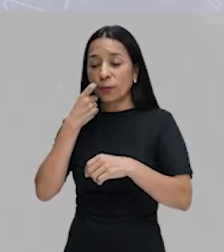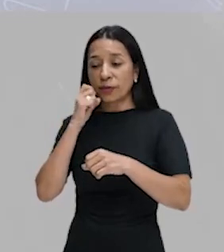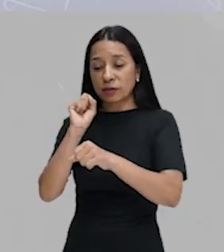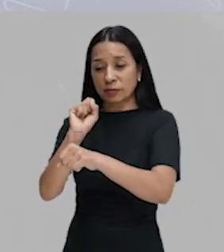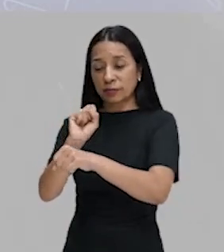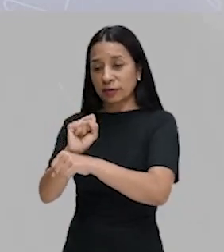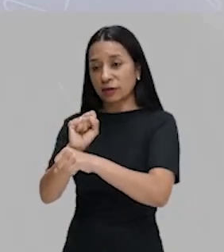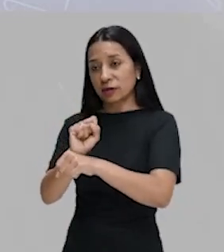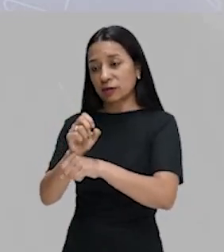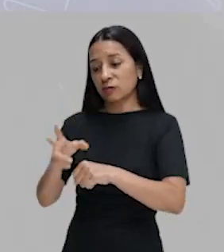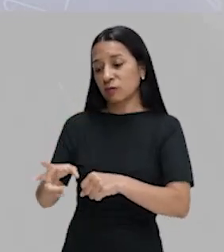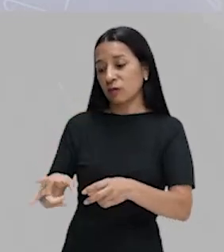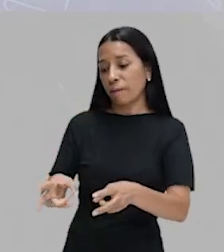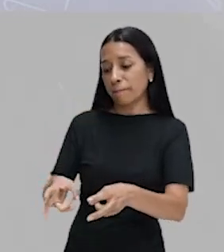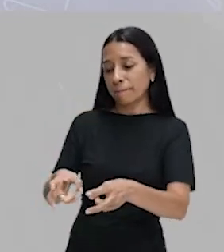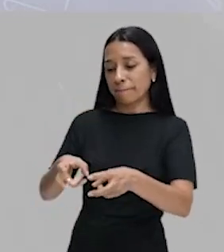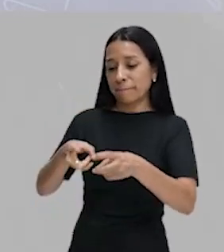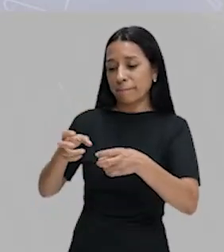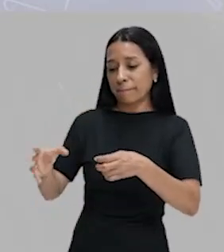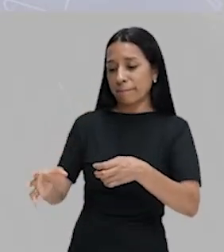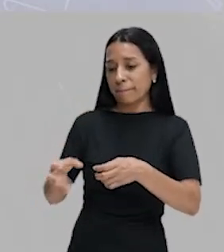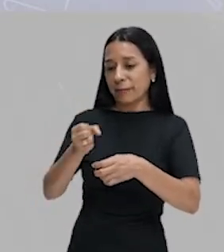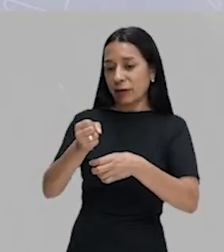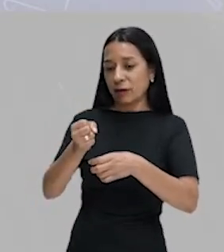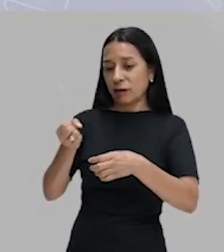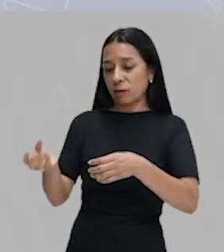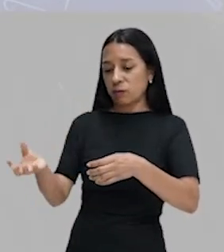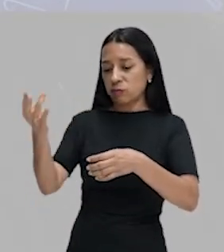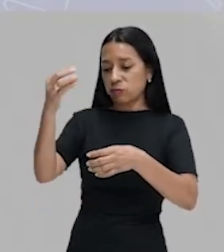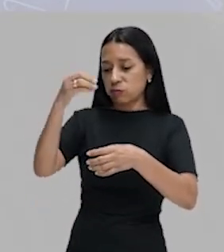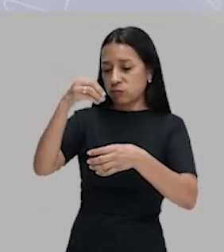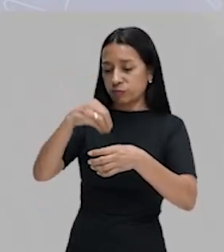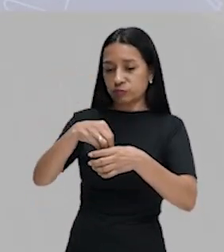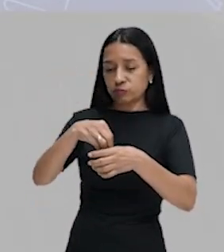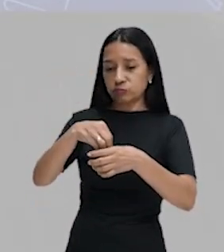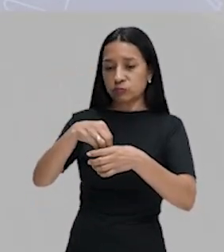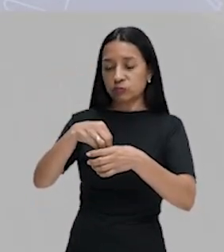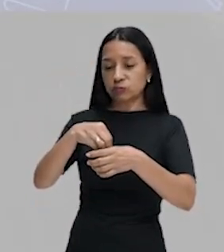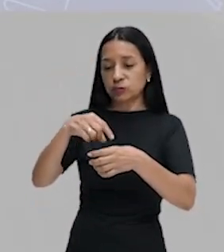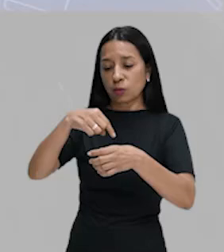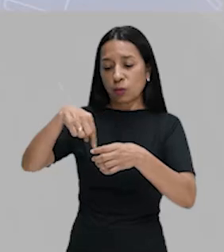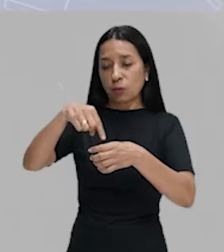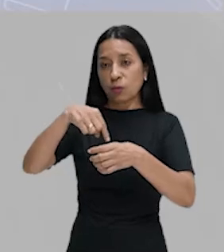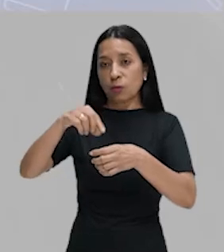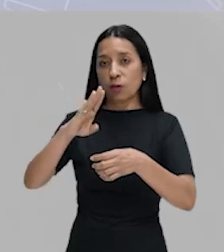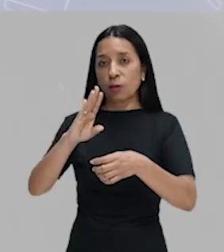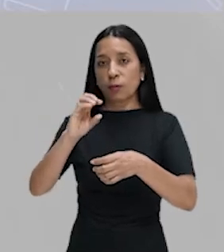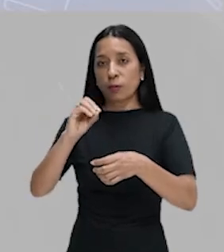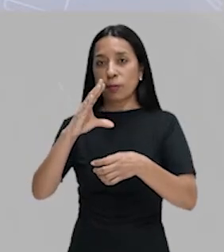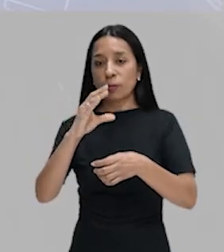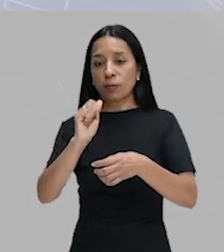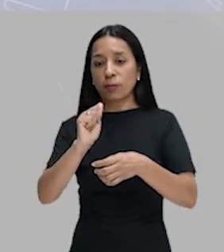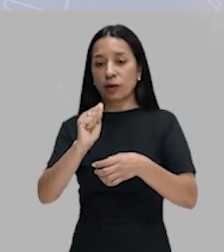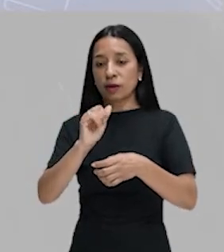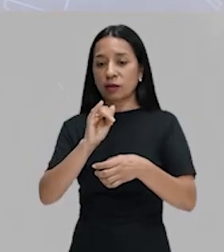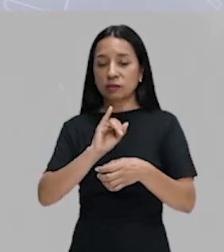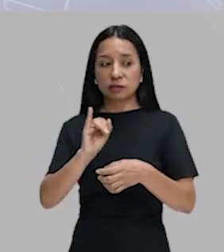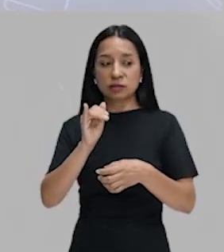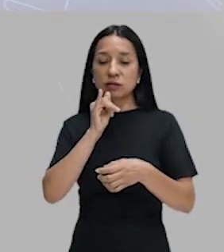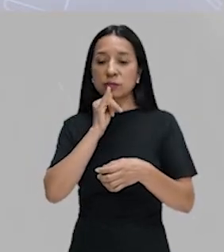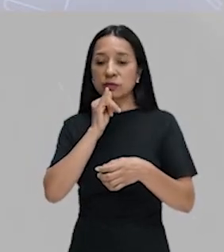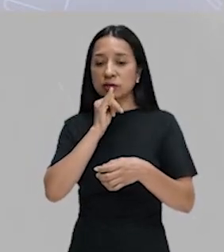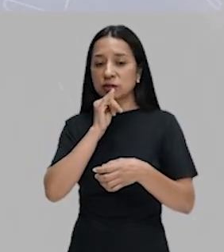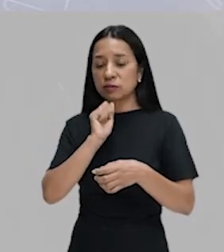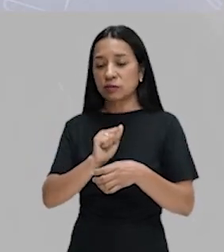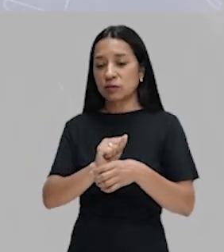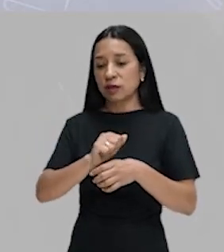paralisado, ele vai pegar esse animal e vai jogar para a boca dele. Se for, por exemplo, uma